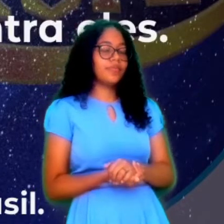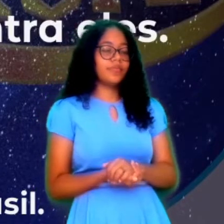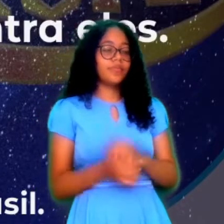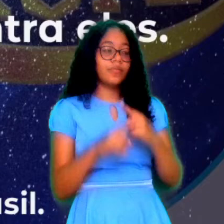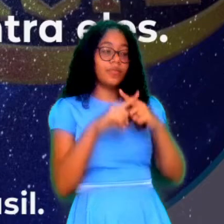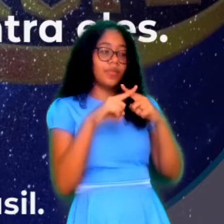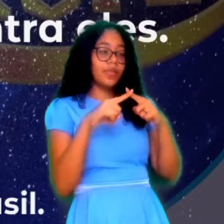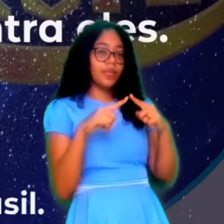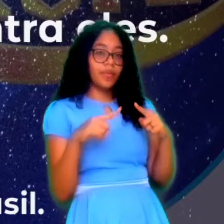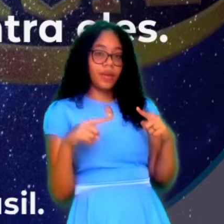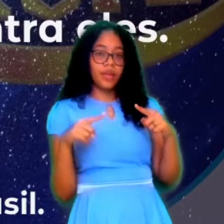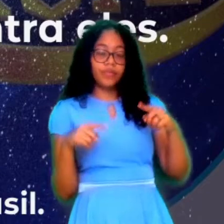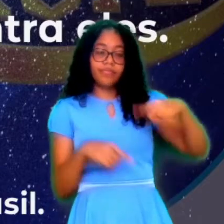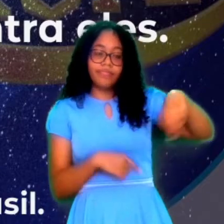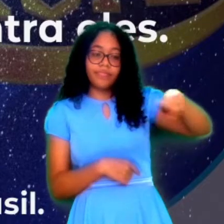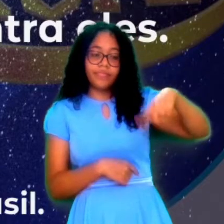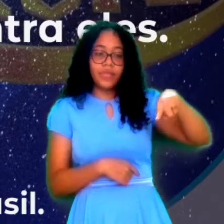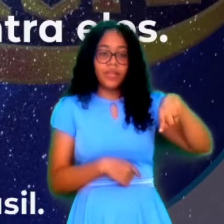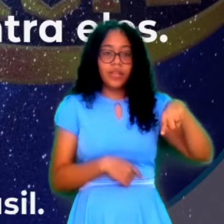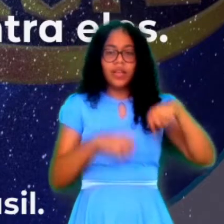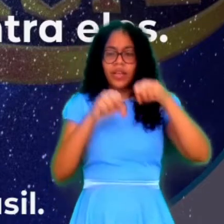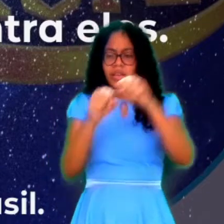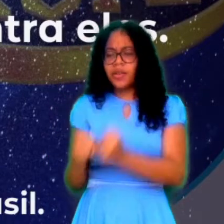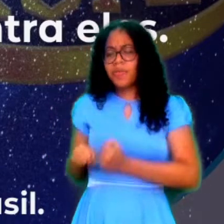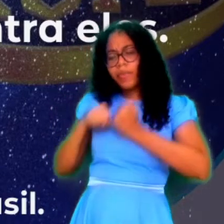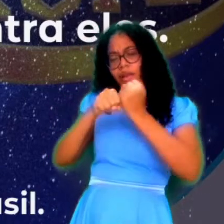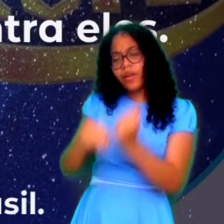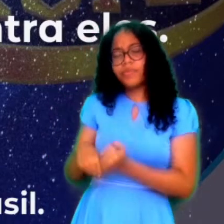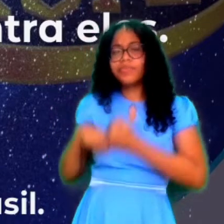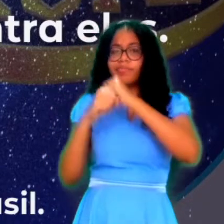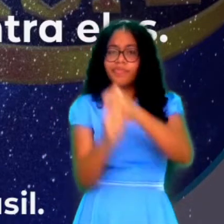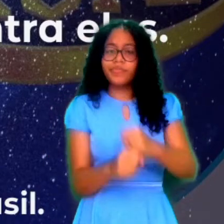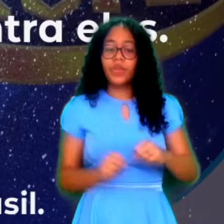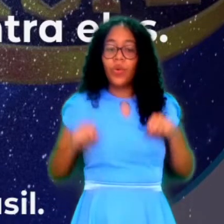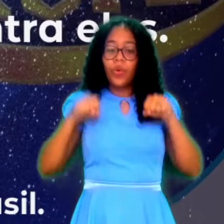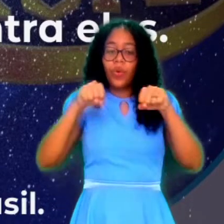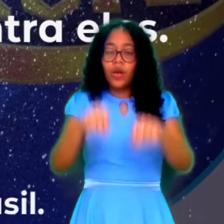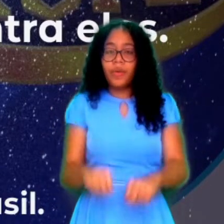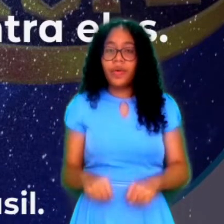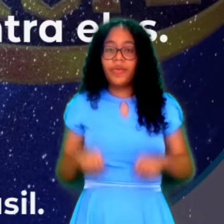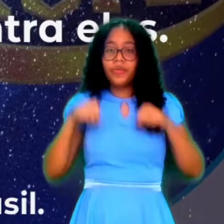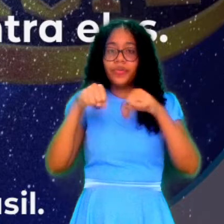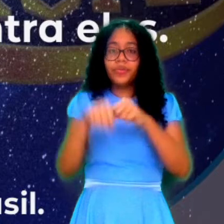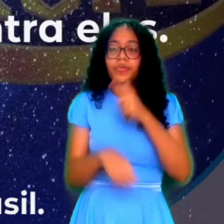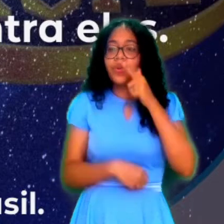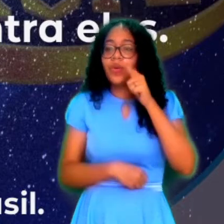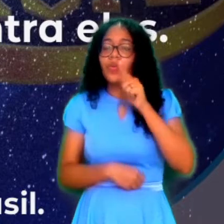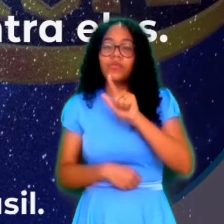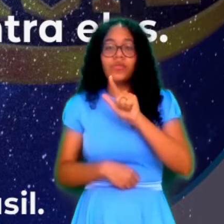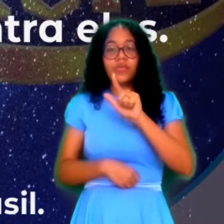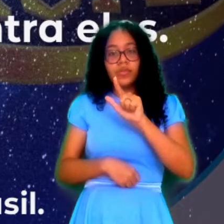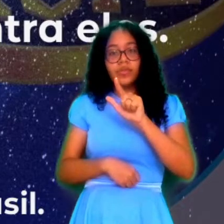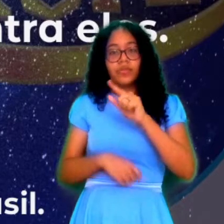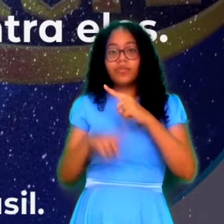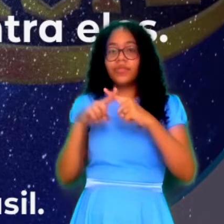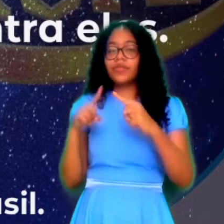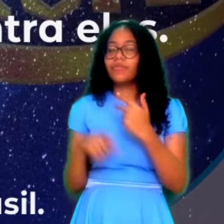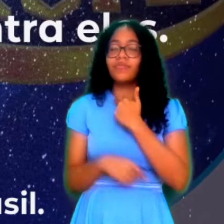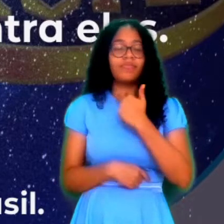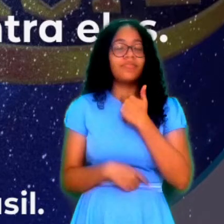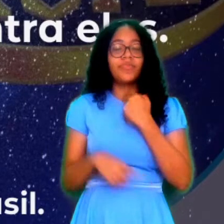Entretanto, os homens remavam, esforçando-se por alcançar a terra, mas não podiam,